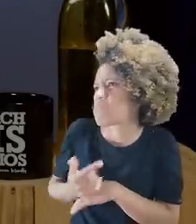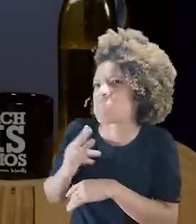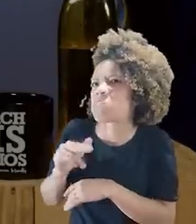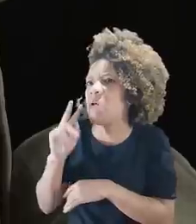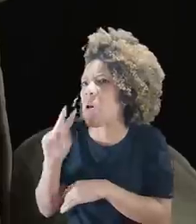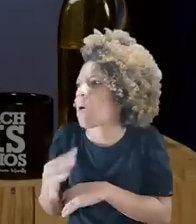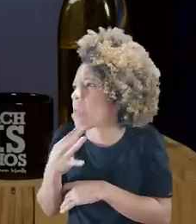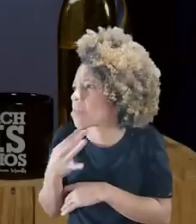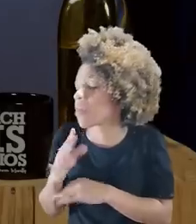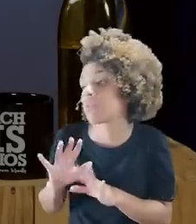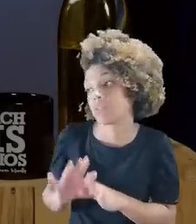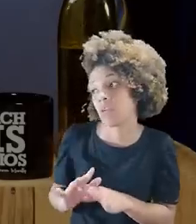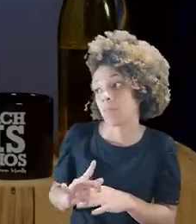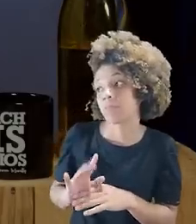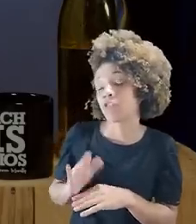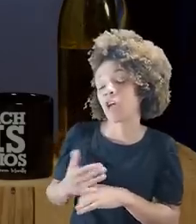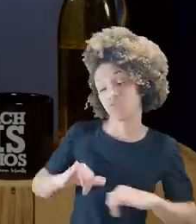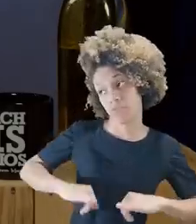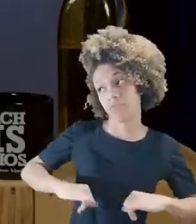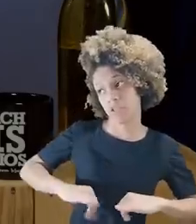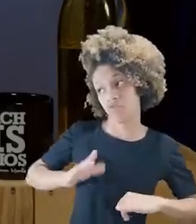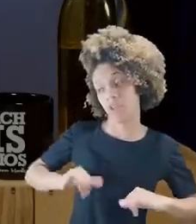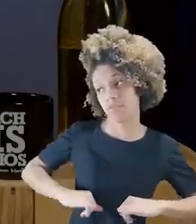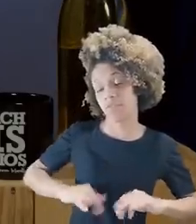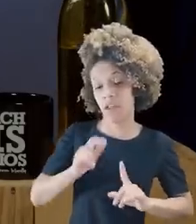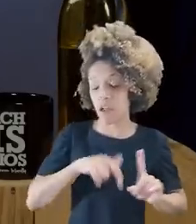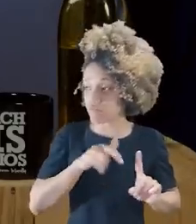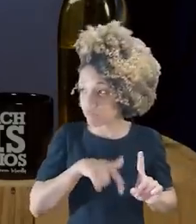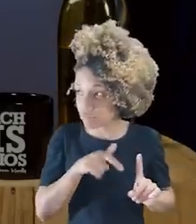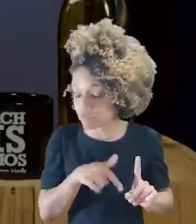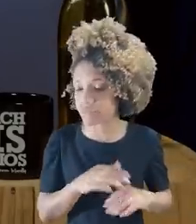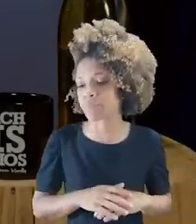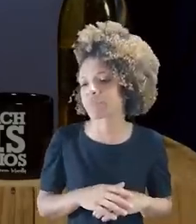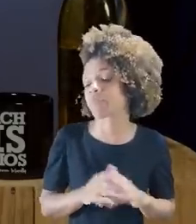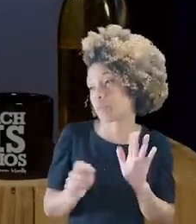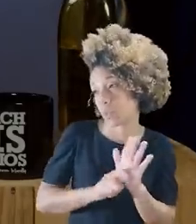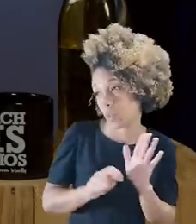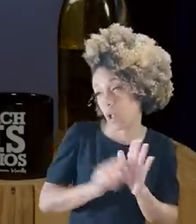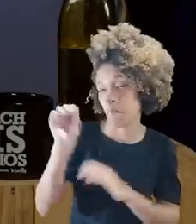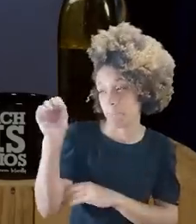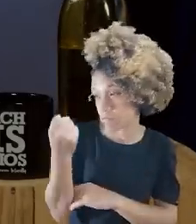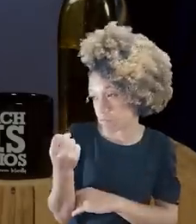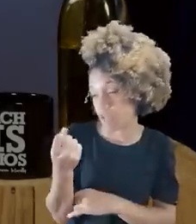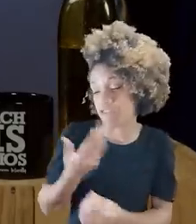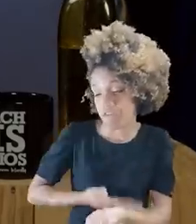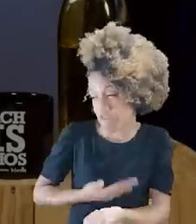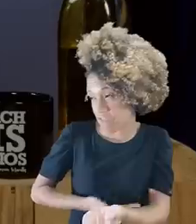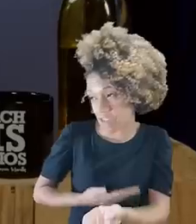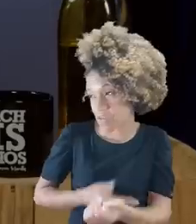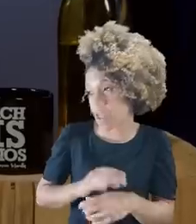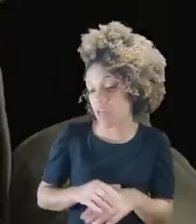de várias histórias de famosos sex simbols né a gente tá falando de artistas também internacionais mas a gente tá falando também